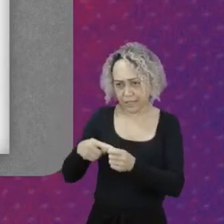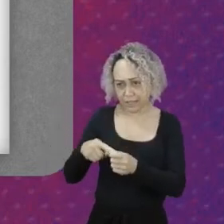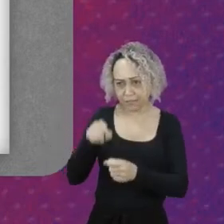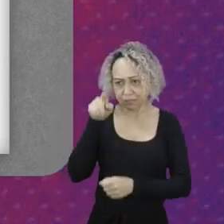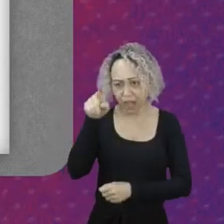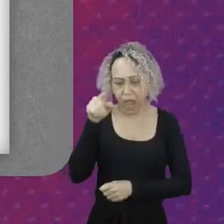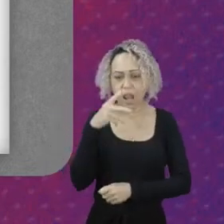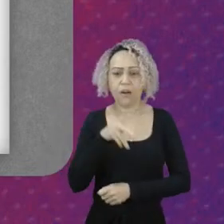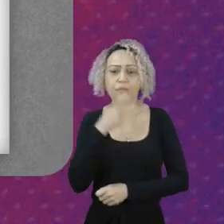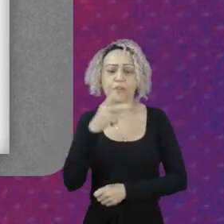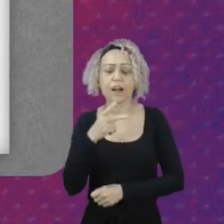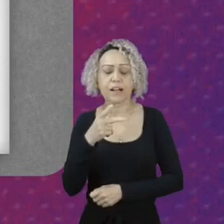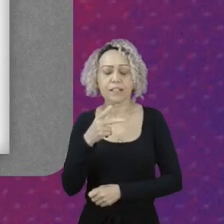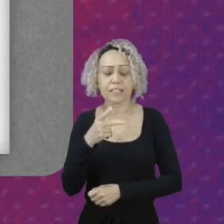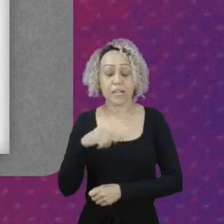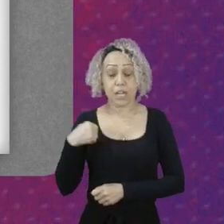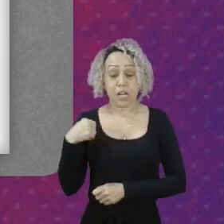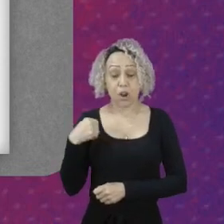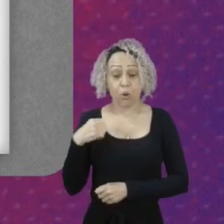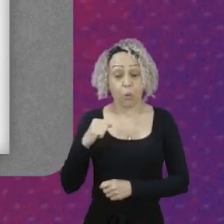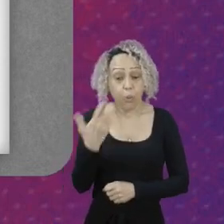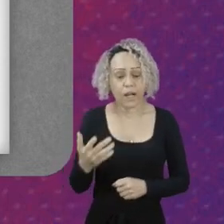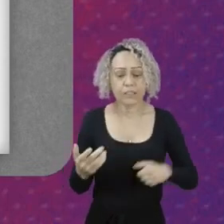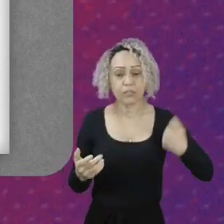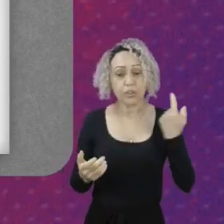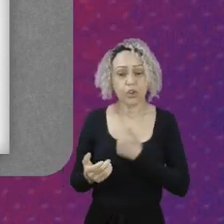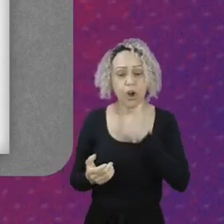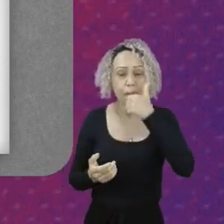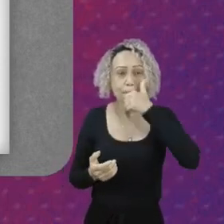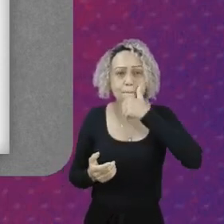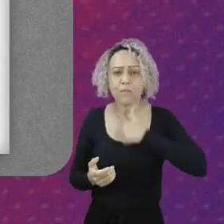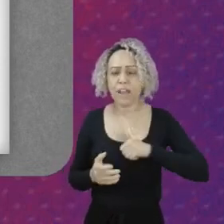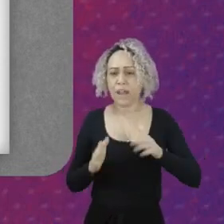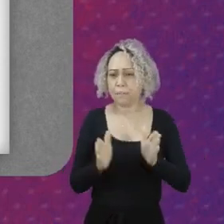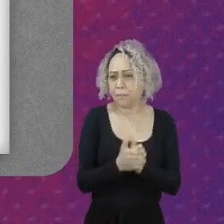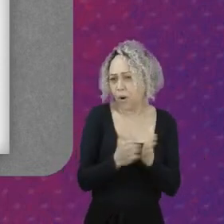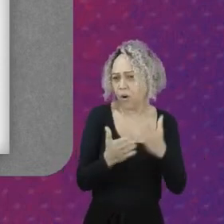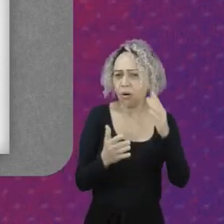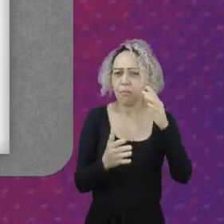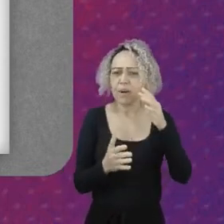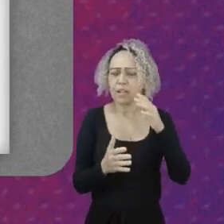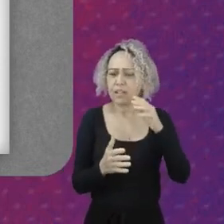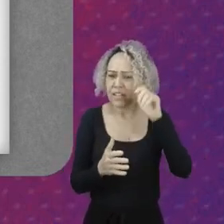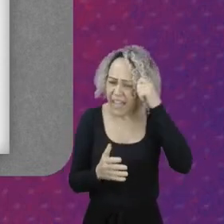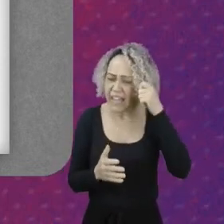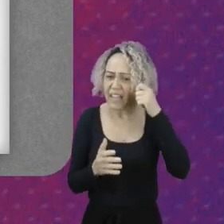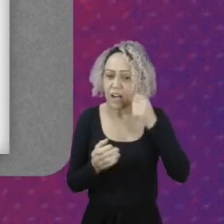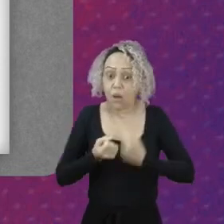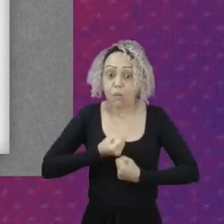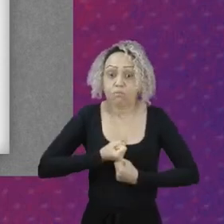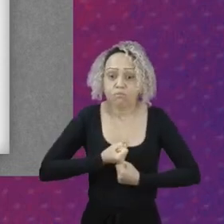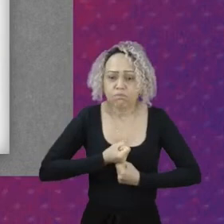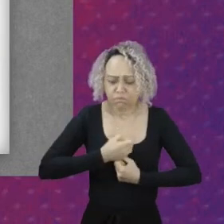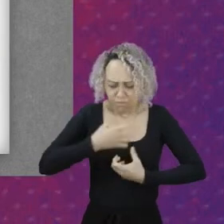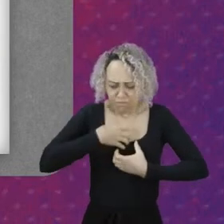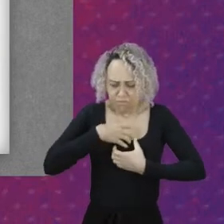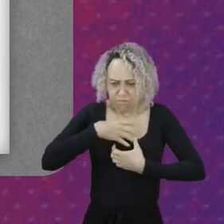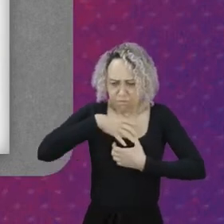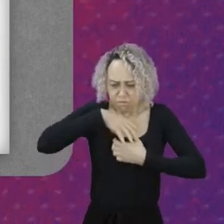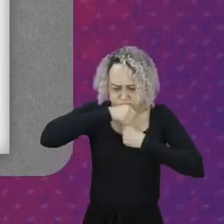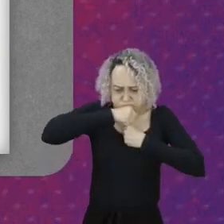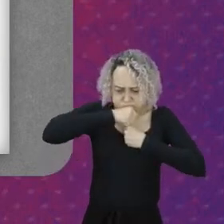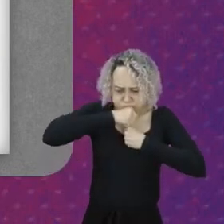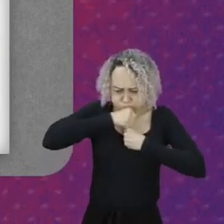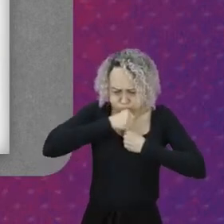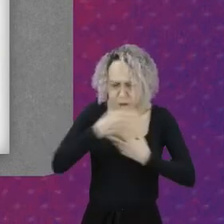fala estilhaça o silêncio. Não é fácil romper o silêncio, mas ele é necessário. E nem sempre romper o